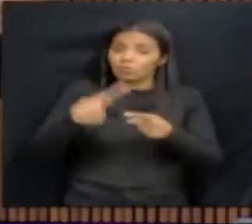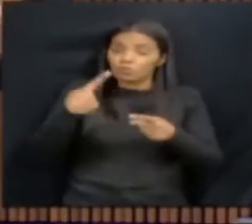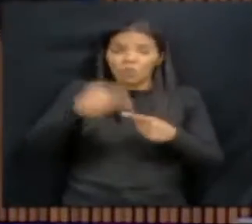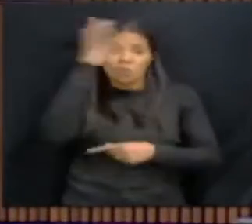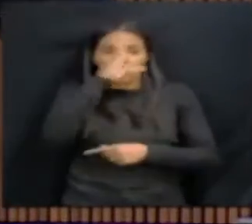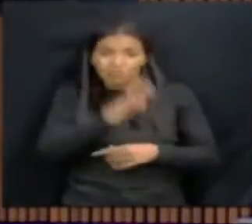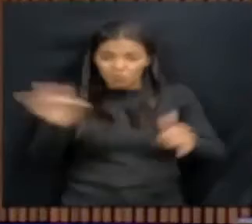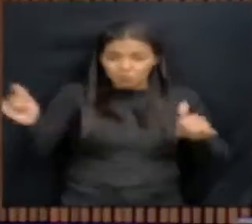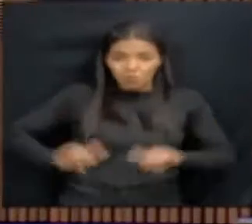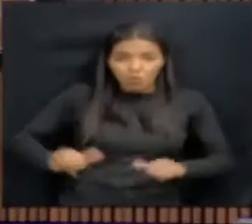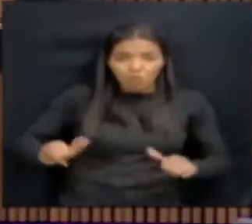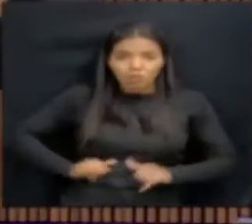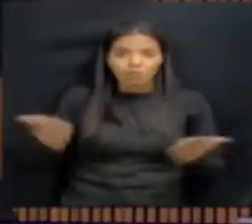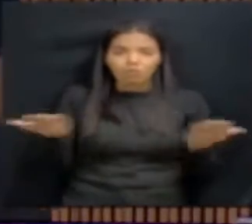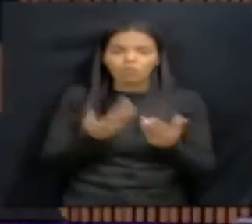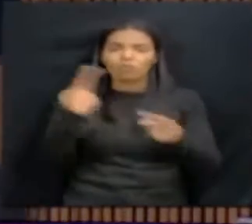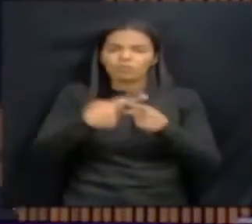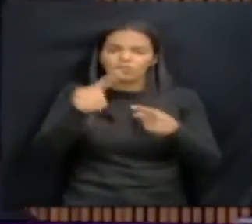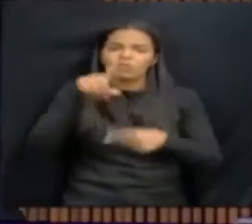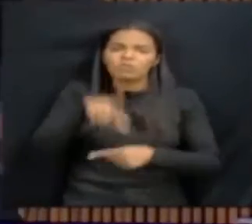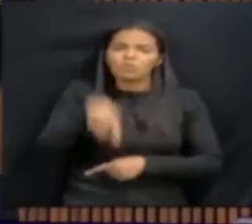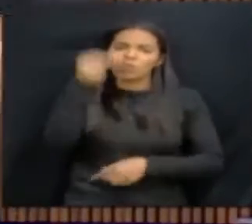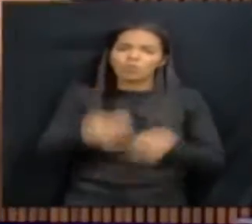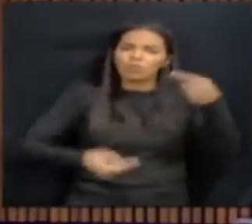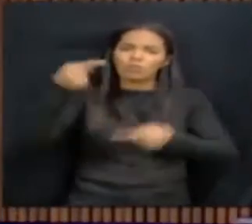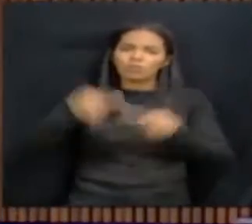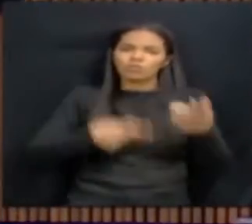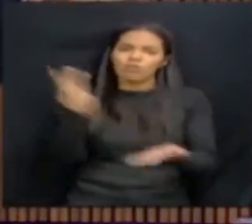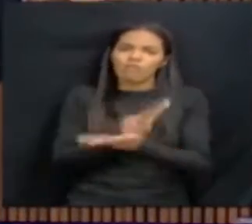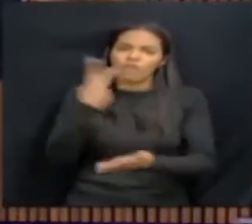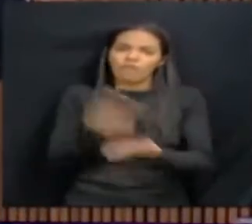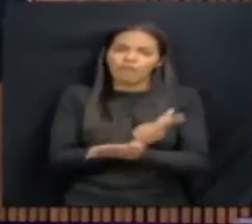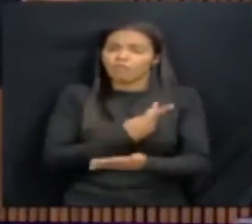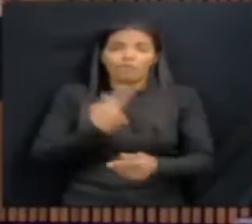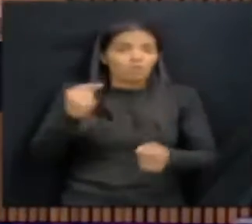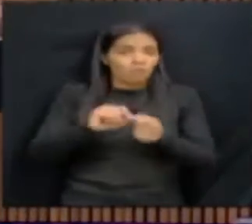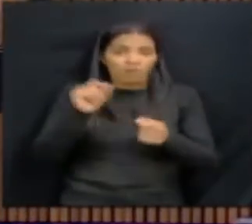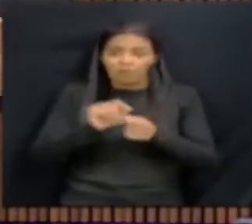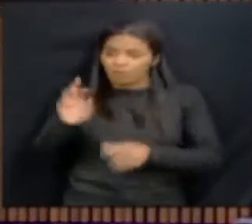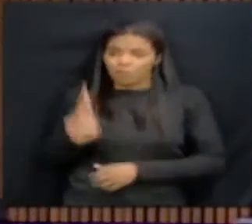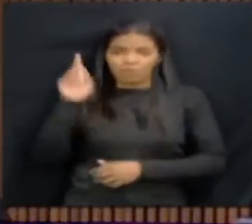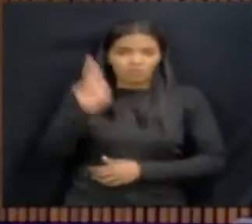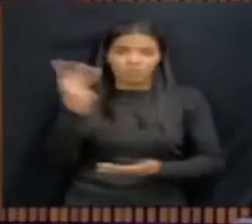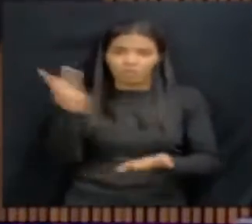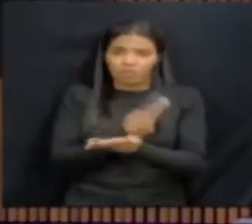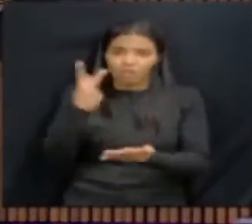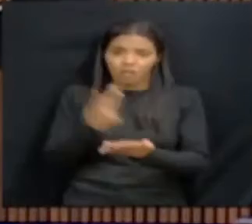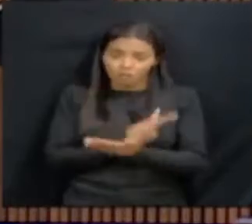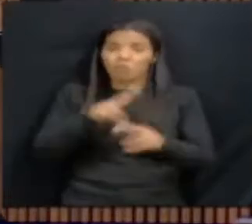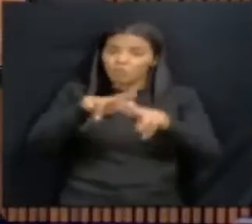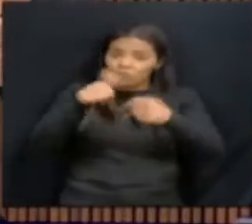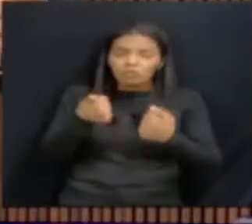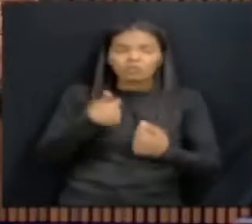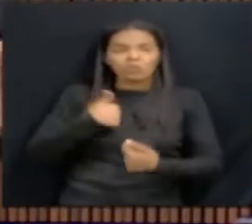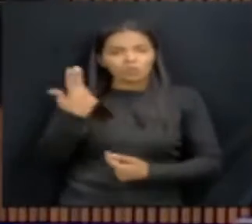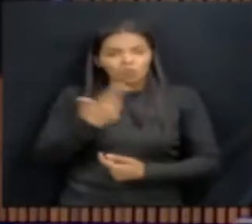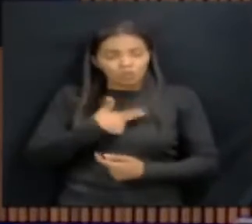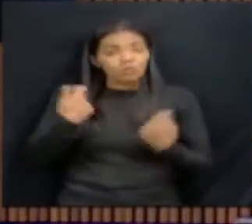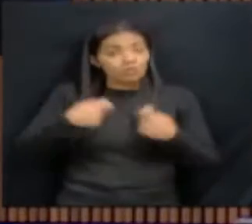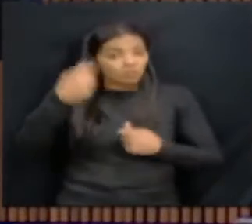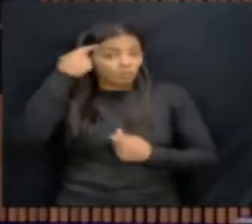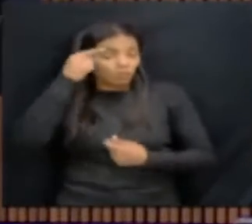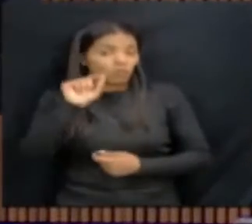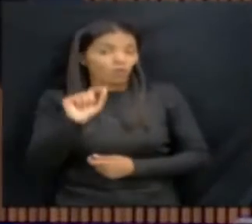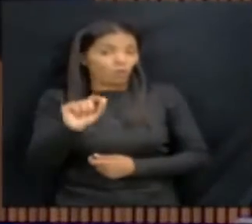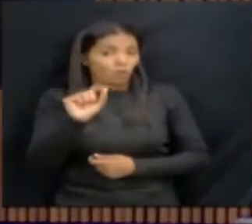é fruto de uma escolha política mal sucedida, mal representável e, por incrível que pareça,